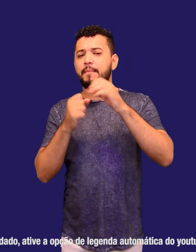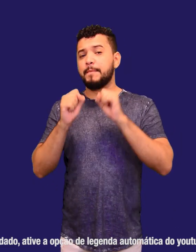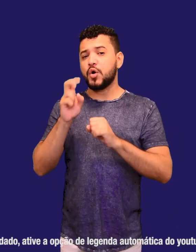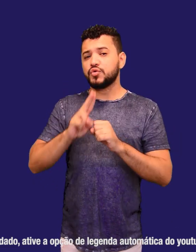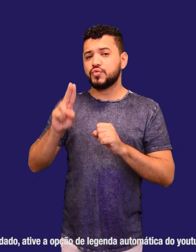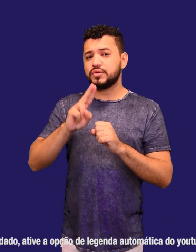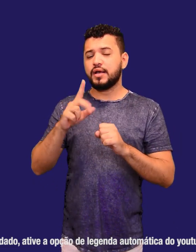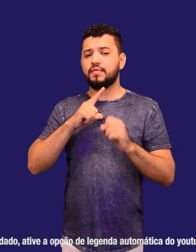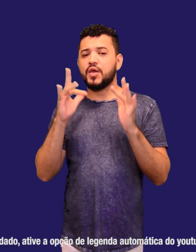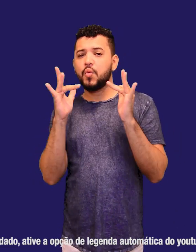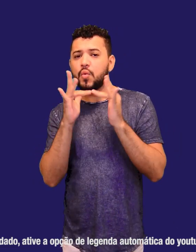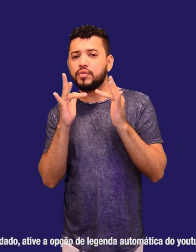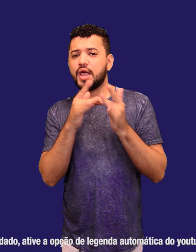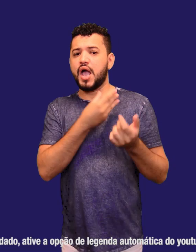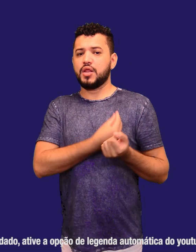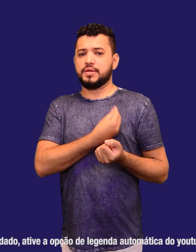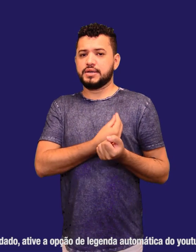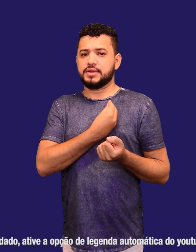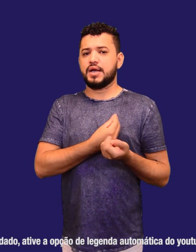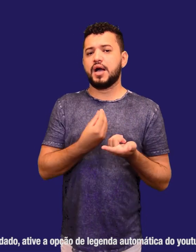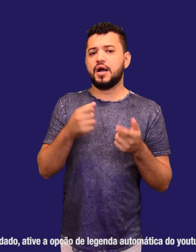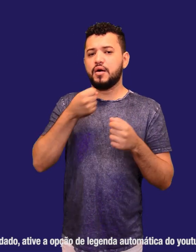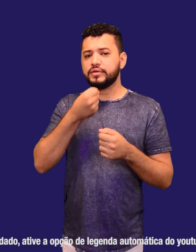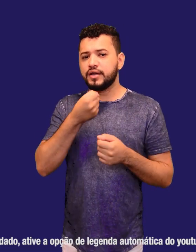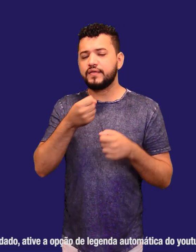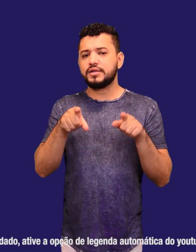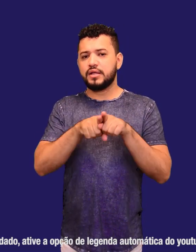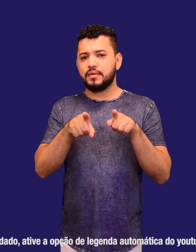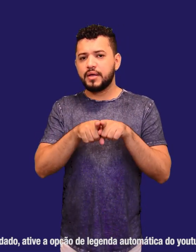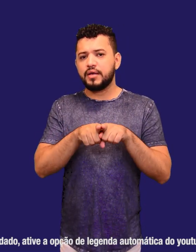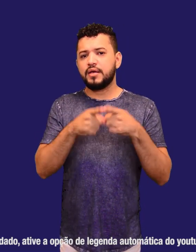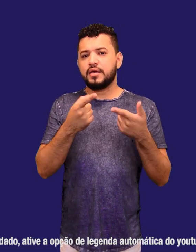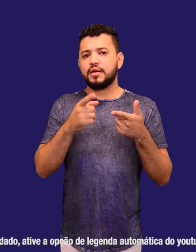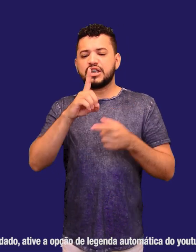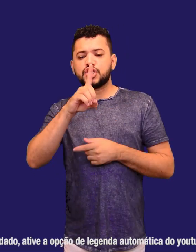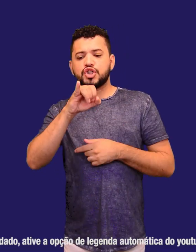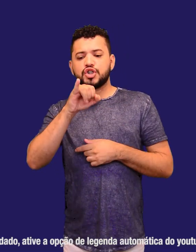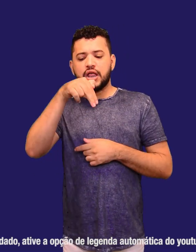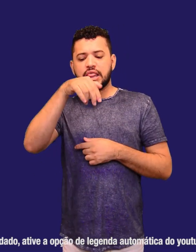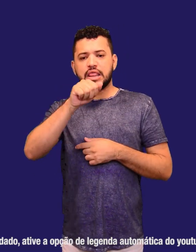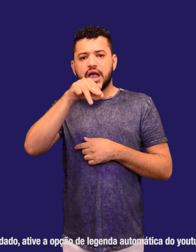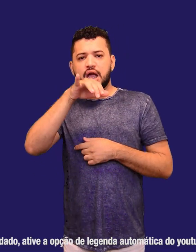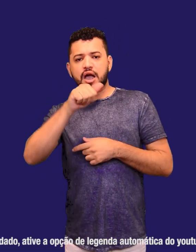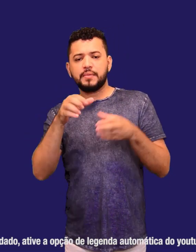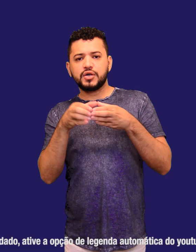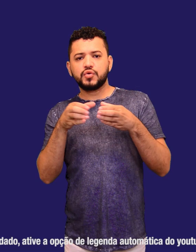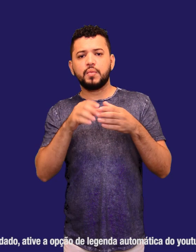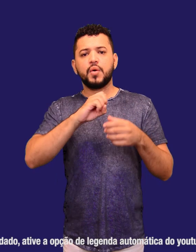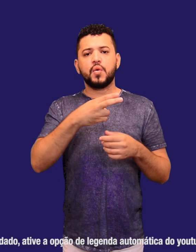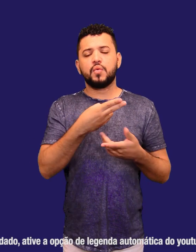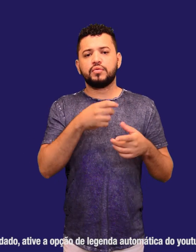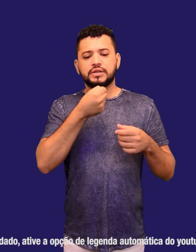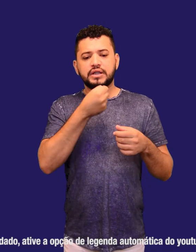ter um contato presencial com esse candidato, seja em uma dinâmica ou uma entrevista com o gestor. Ele